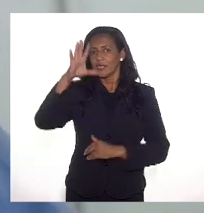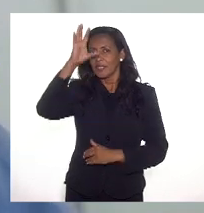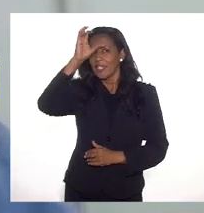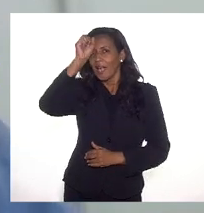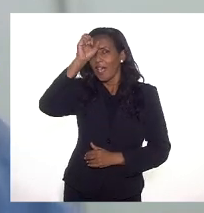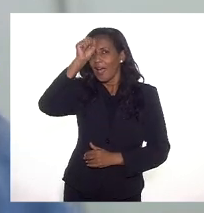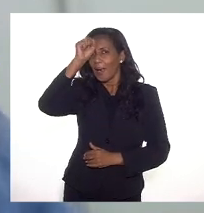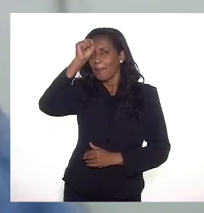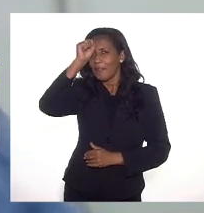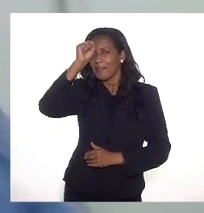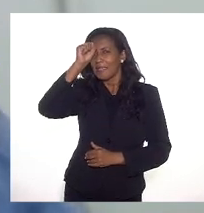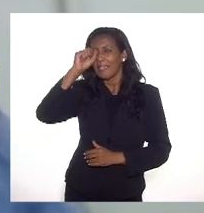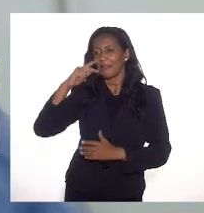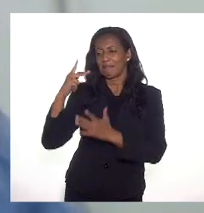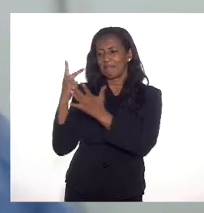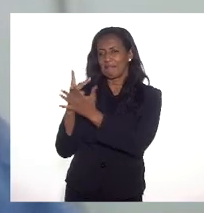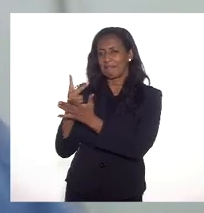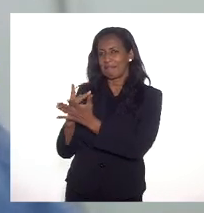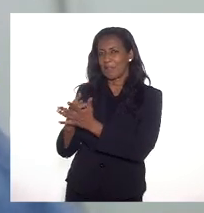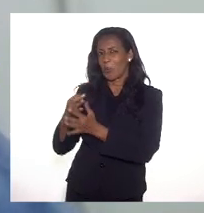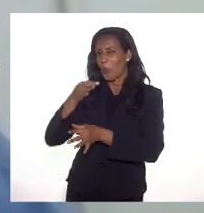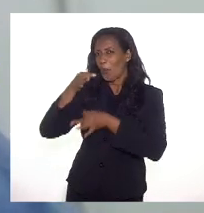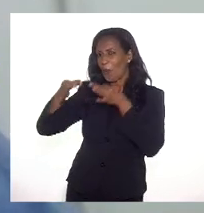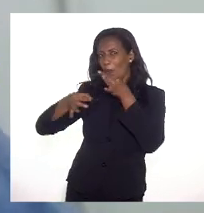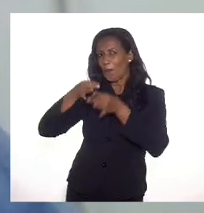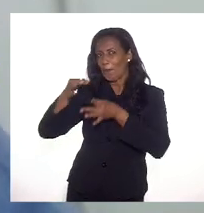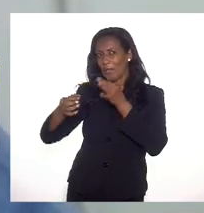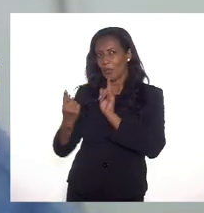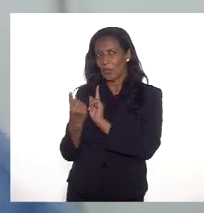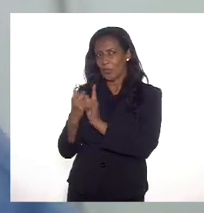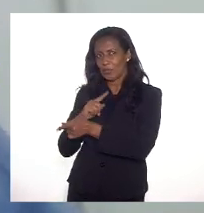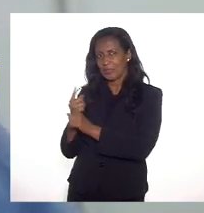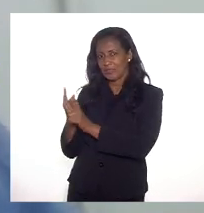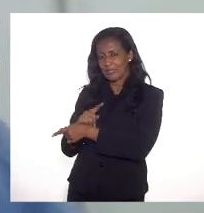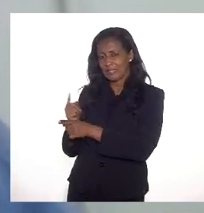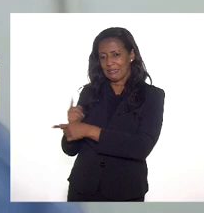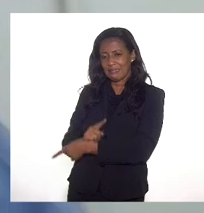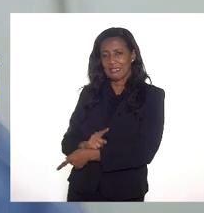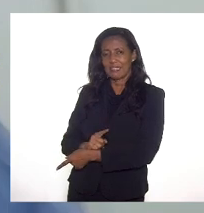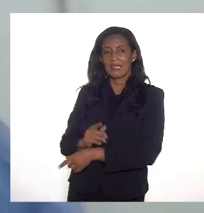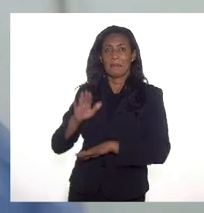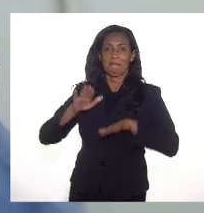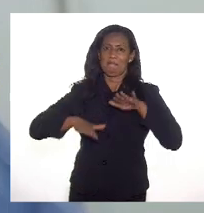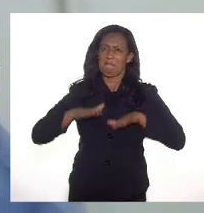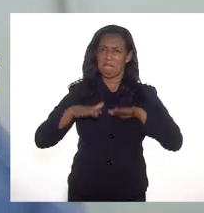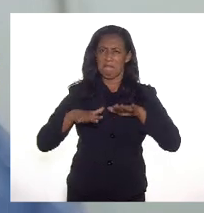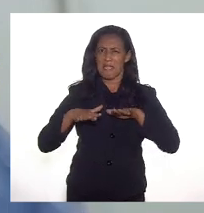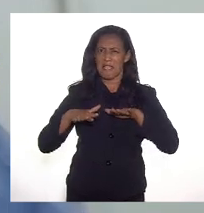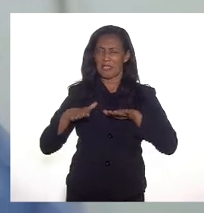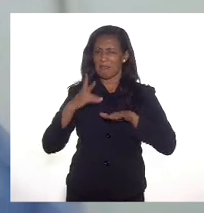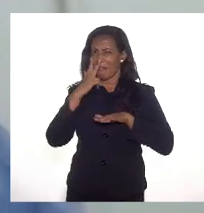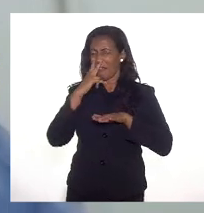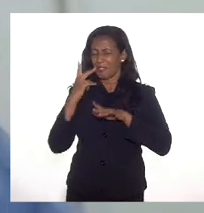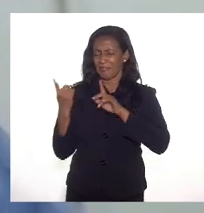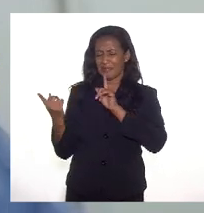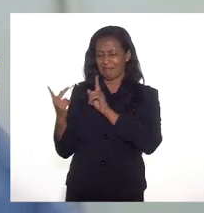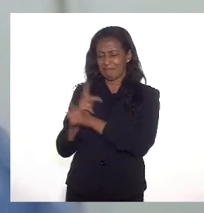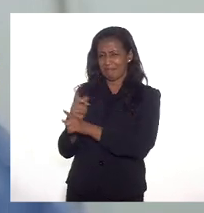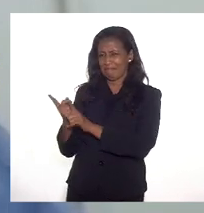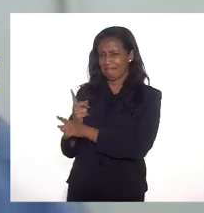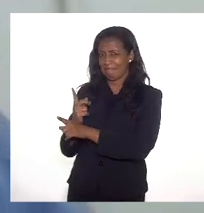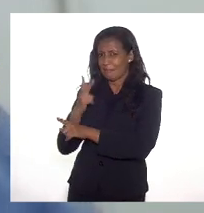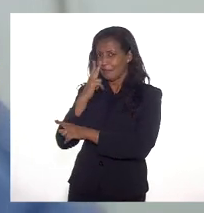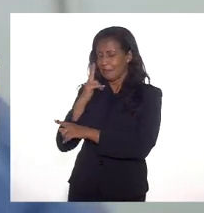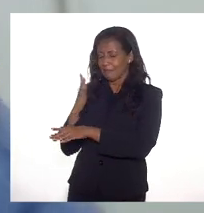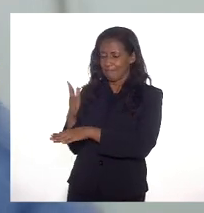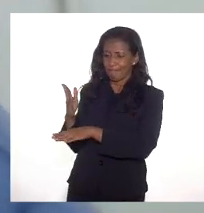com os dissonantes, mesmo os dissonantes que, às vezes, rompem os